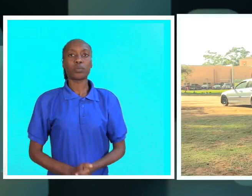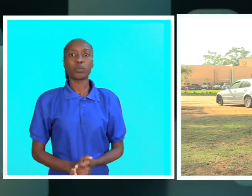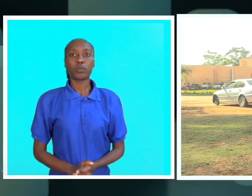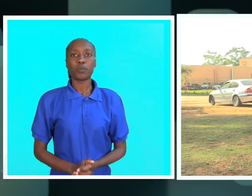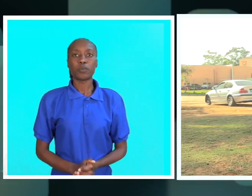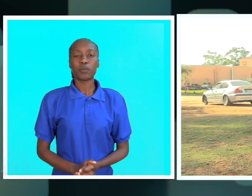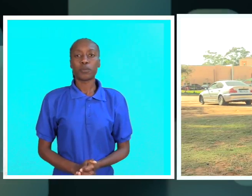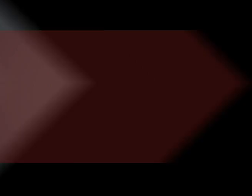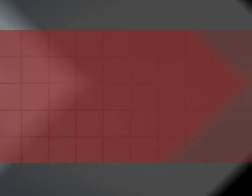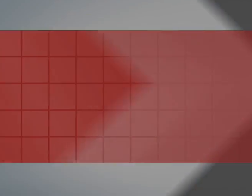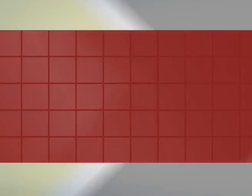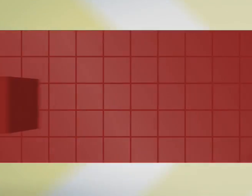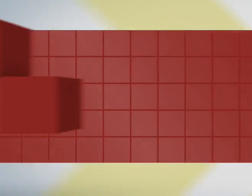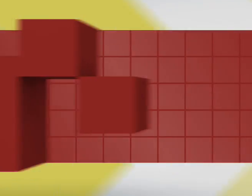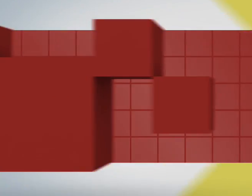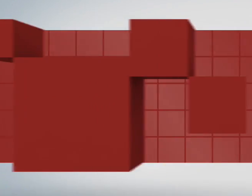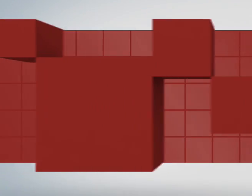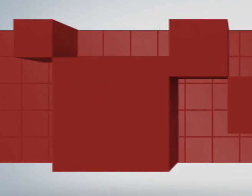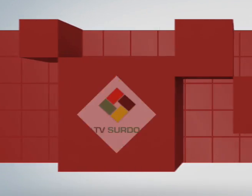parte dos proprietários.